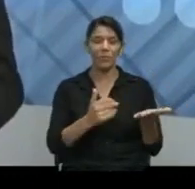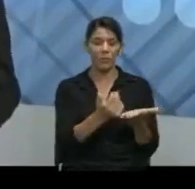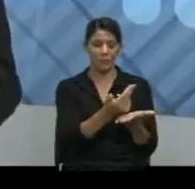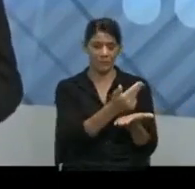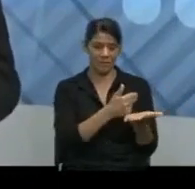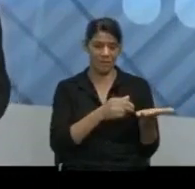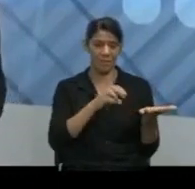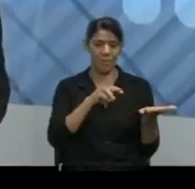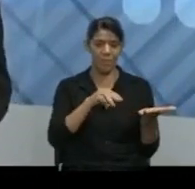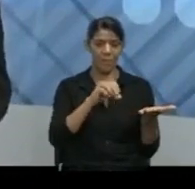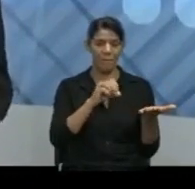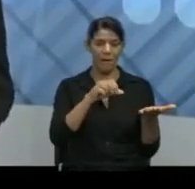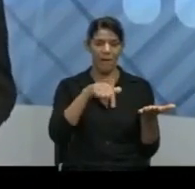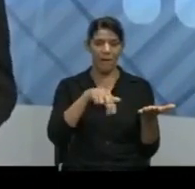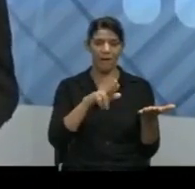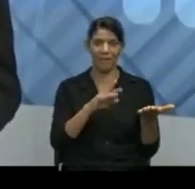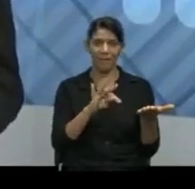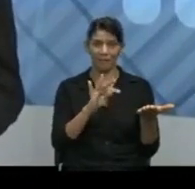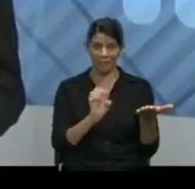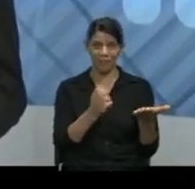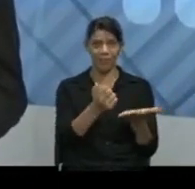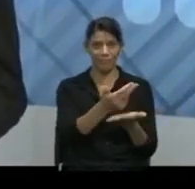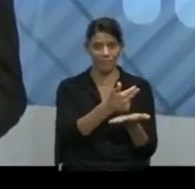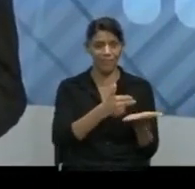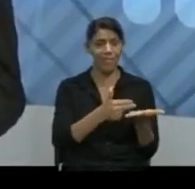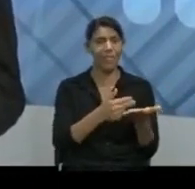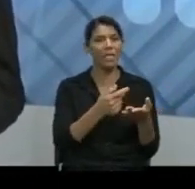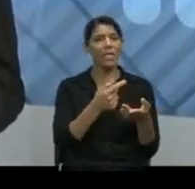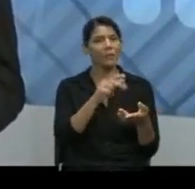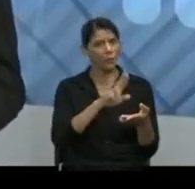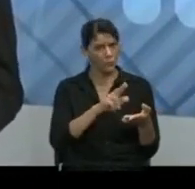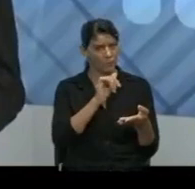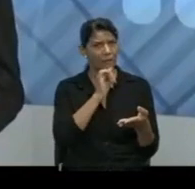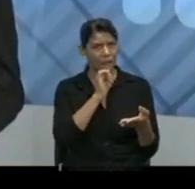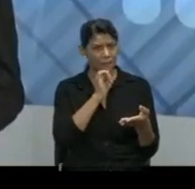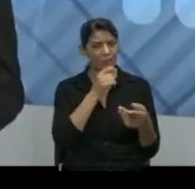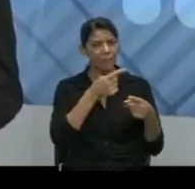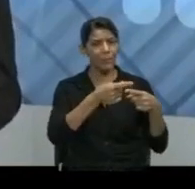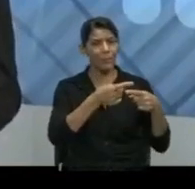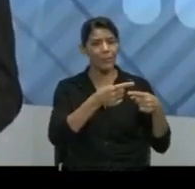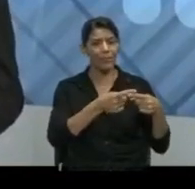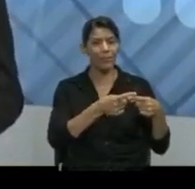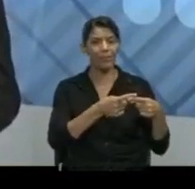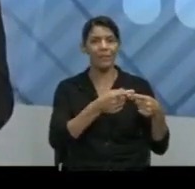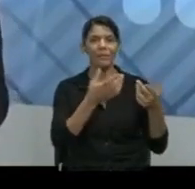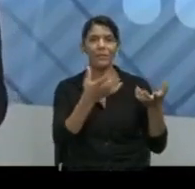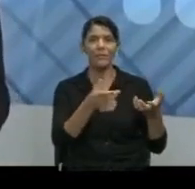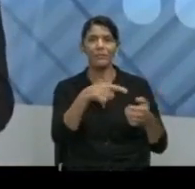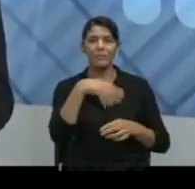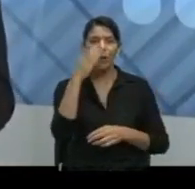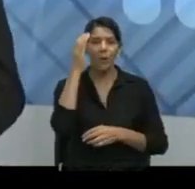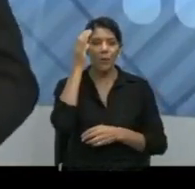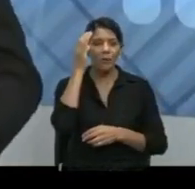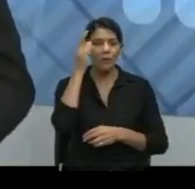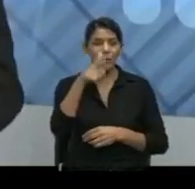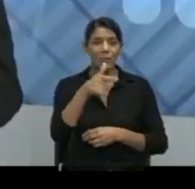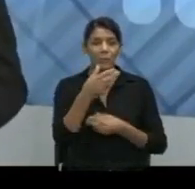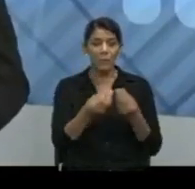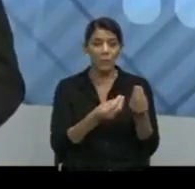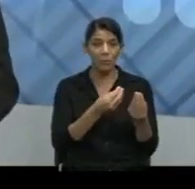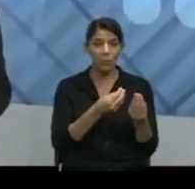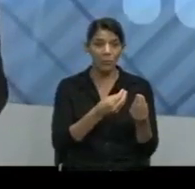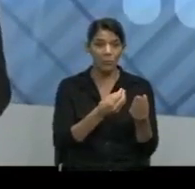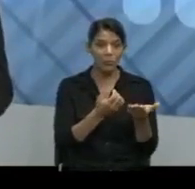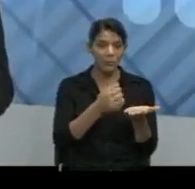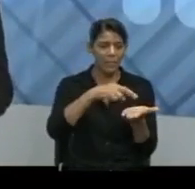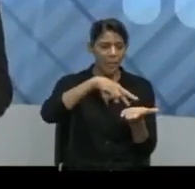gente ainda vai utilizar aquela maquete. Por quê? Eu queria que você tivesse consciência de como puxar o